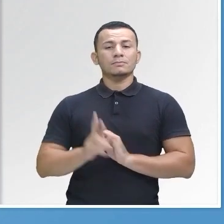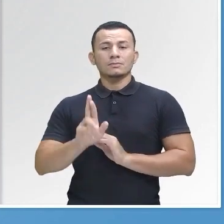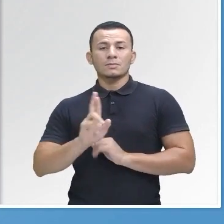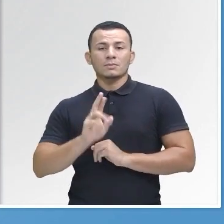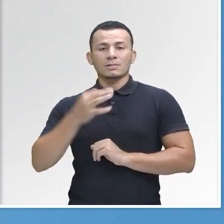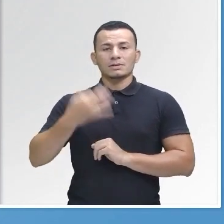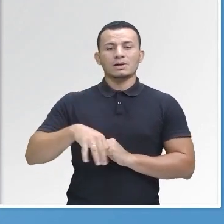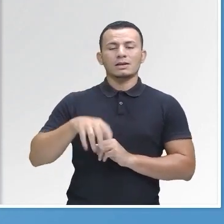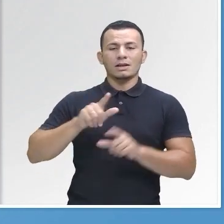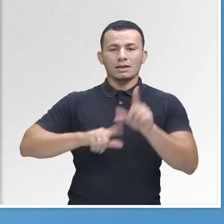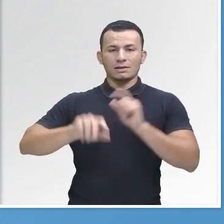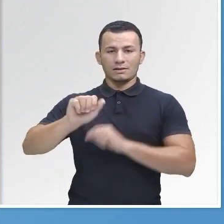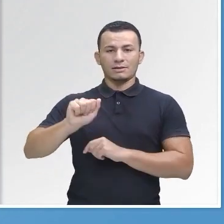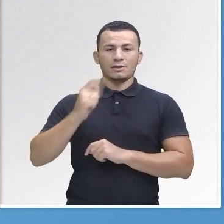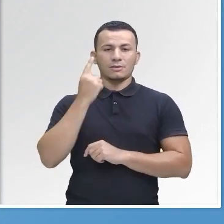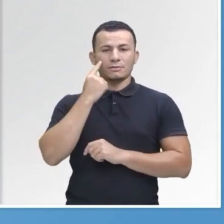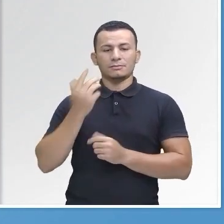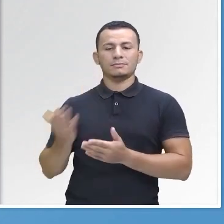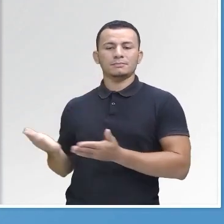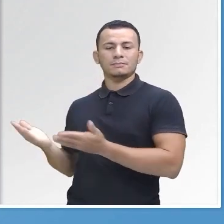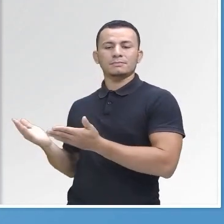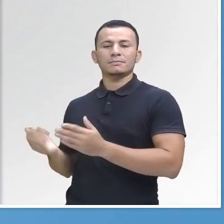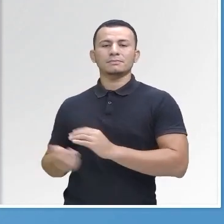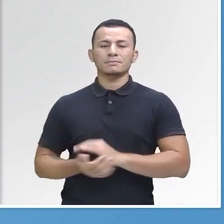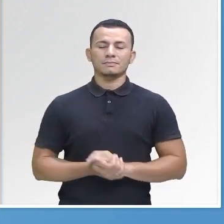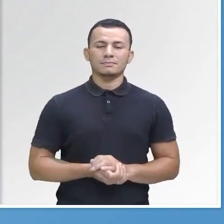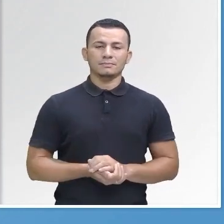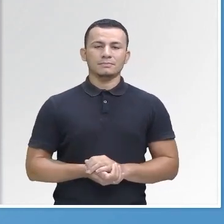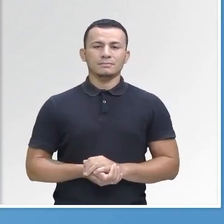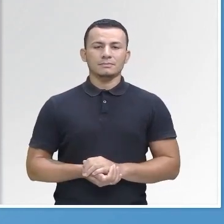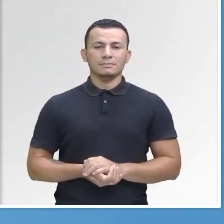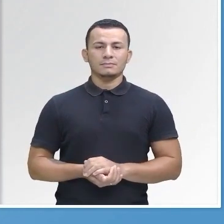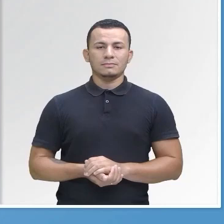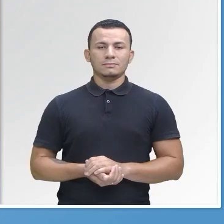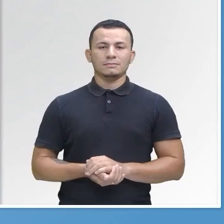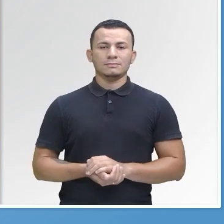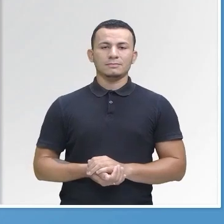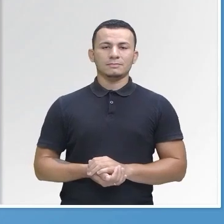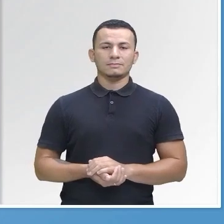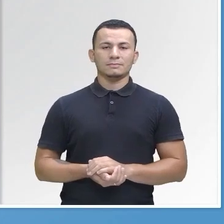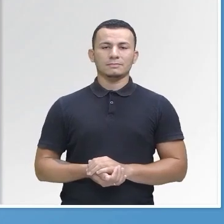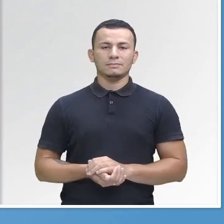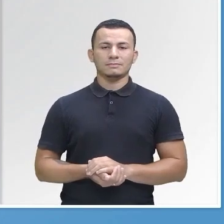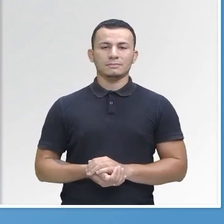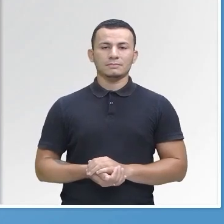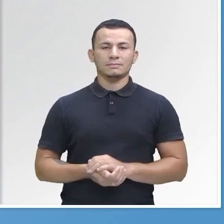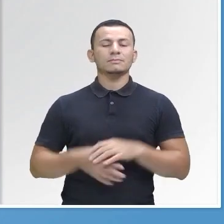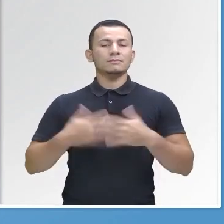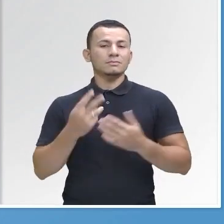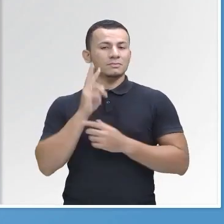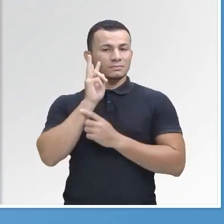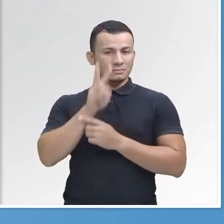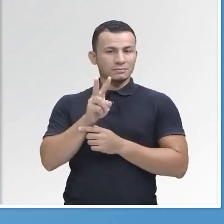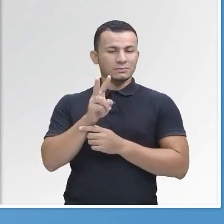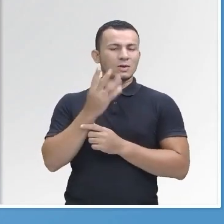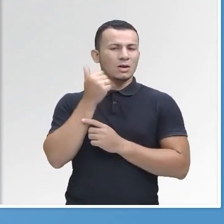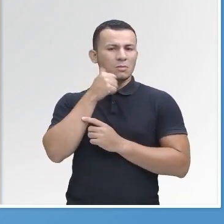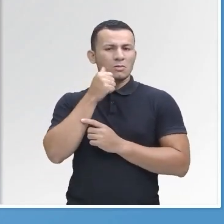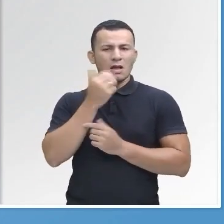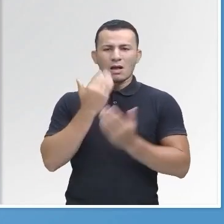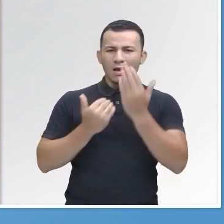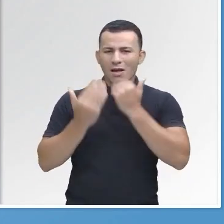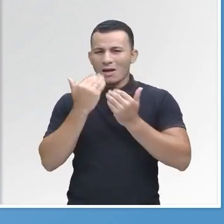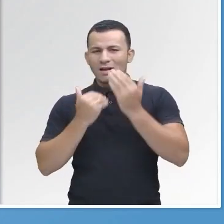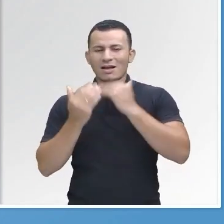Vamos confirmar? Correto, 1/3. Aqui comigo. Então, vimos aí que a Diana Comilona